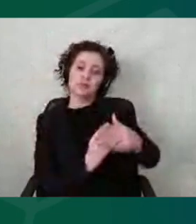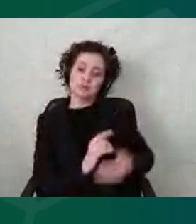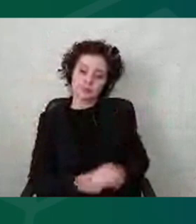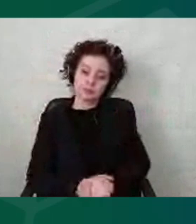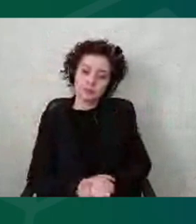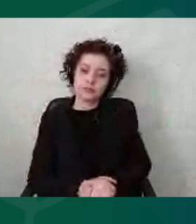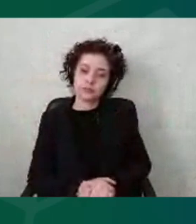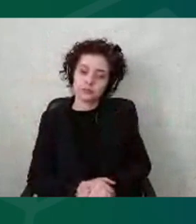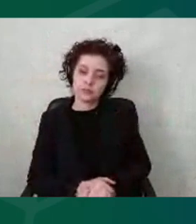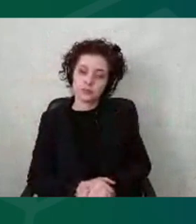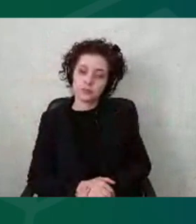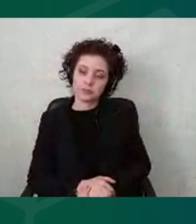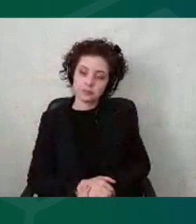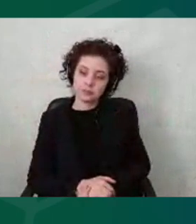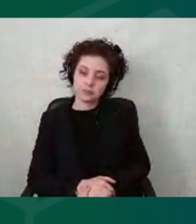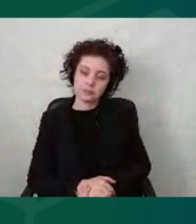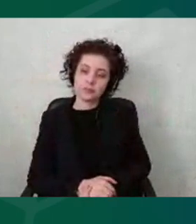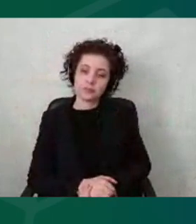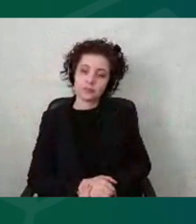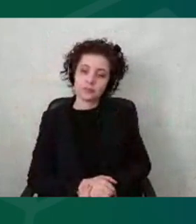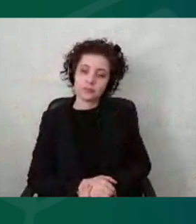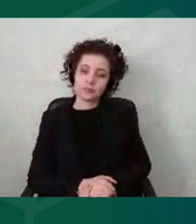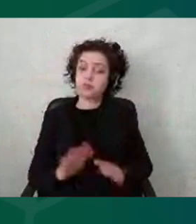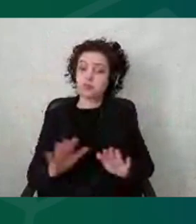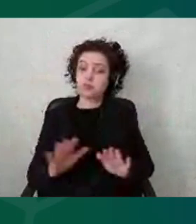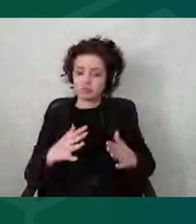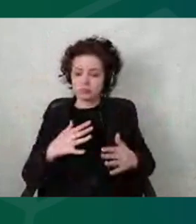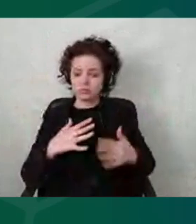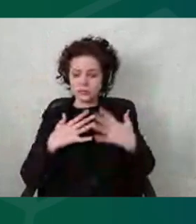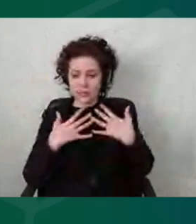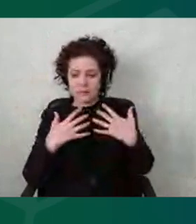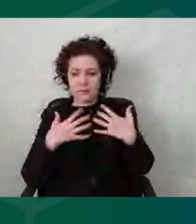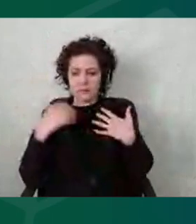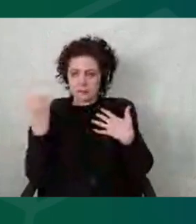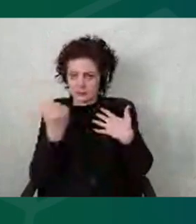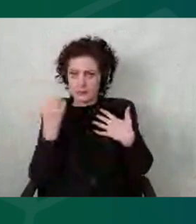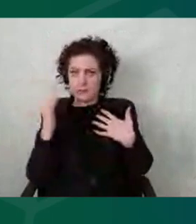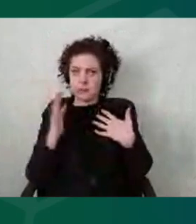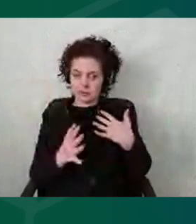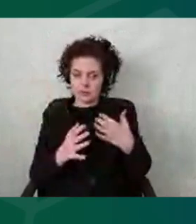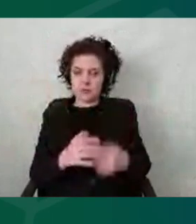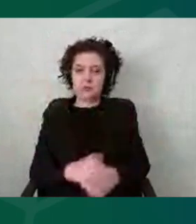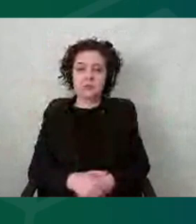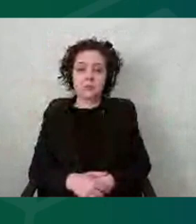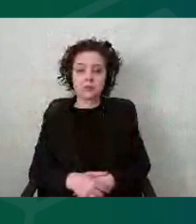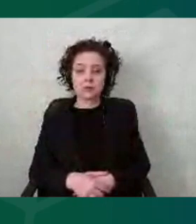com esse quadro clínico, próximo diapositivo, por favor,